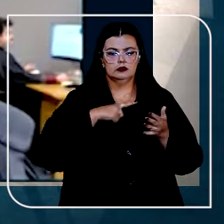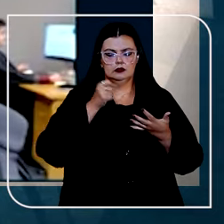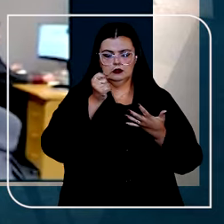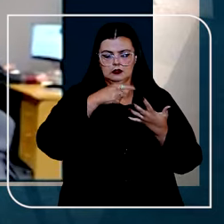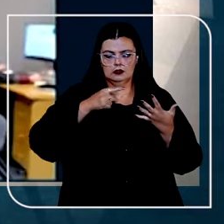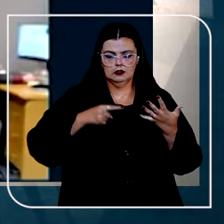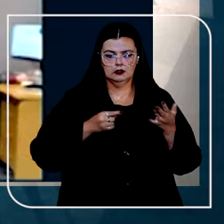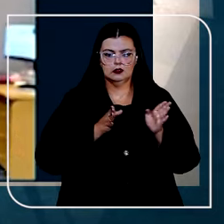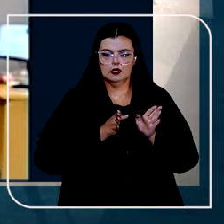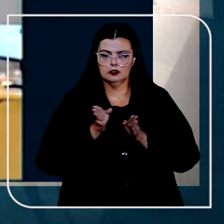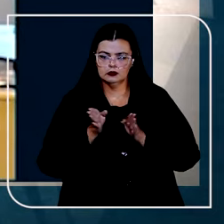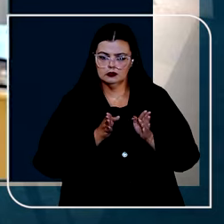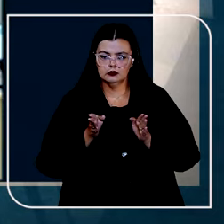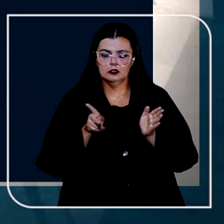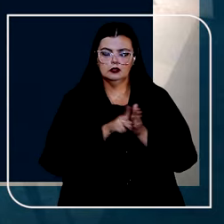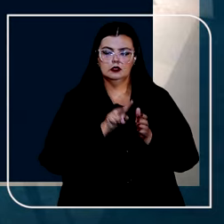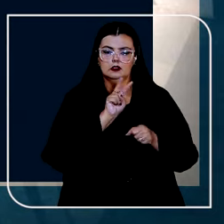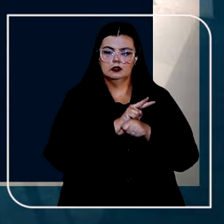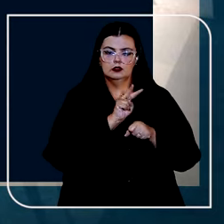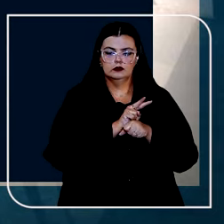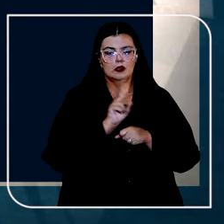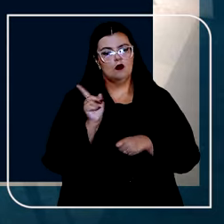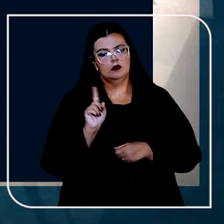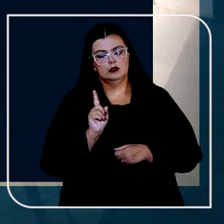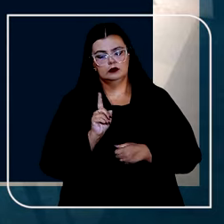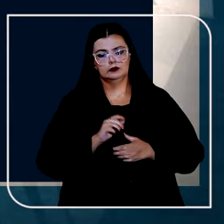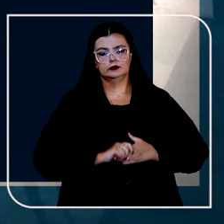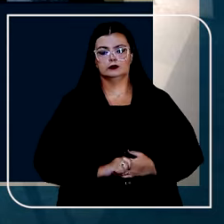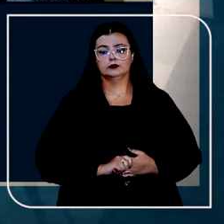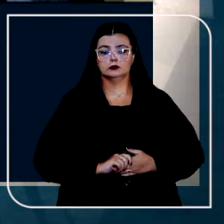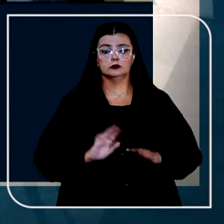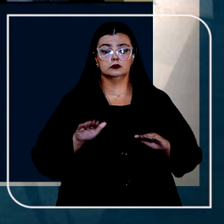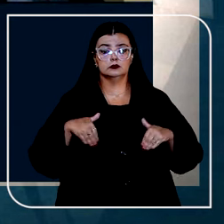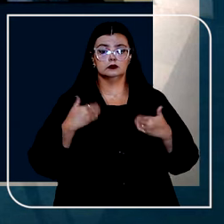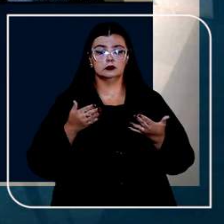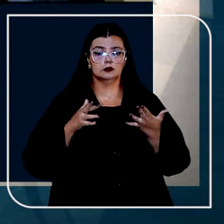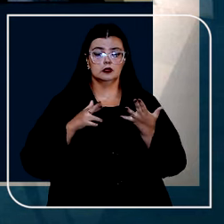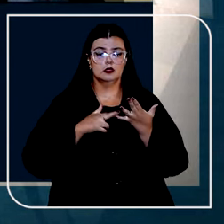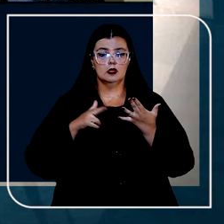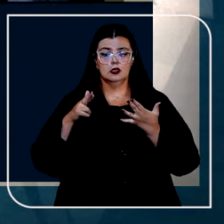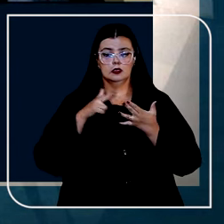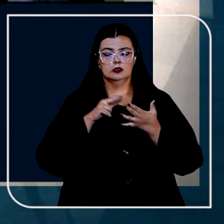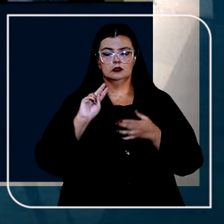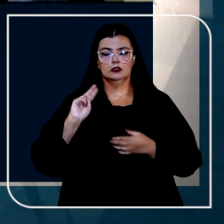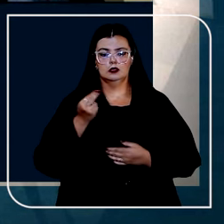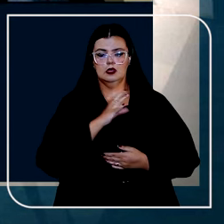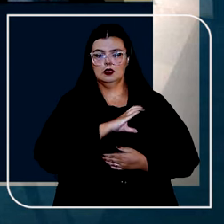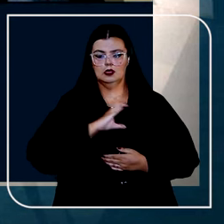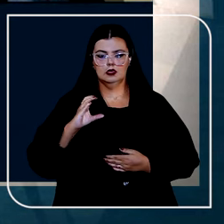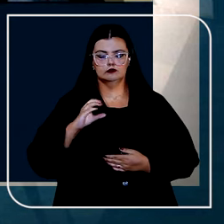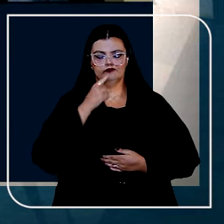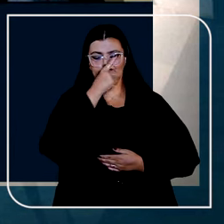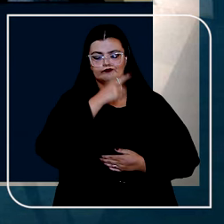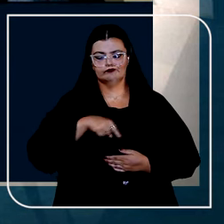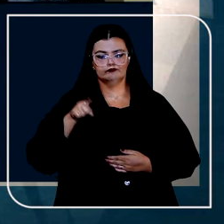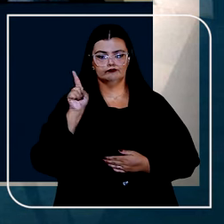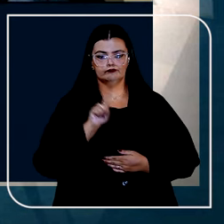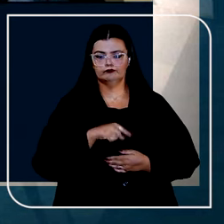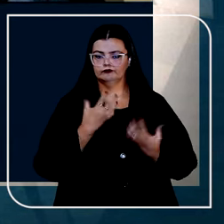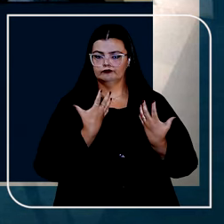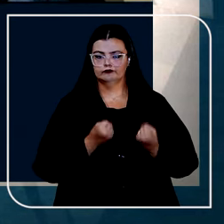amparada em elementos acessíveis à defesa ou não dessa forma o recurso em abes Corpus foi